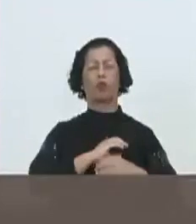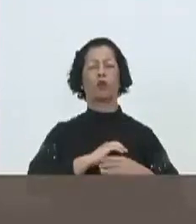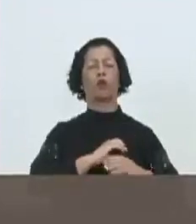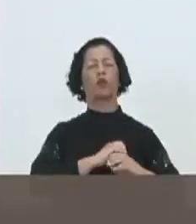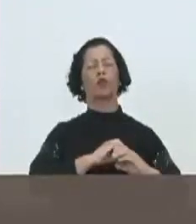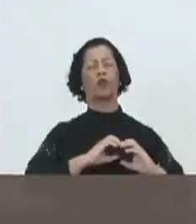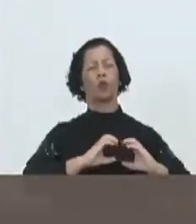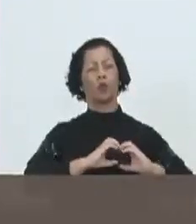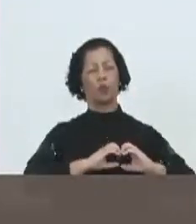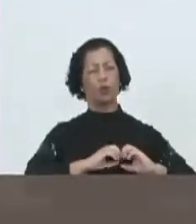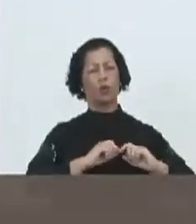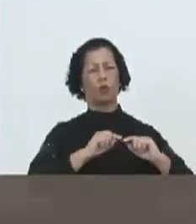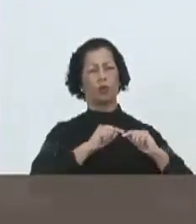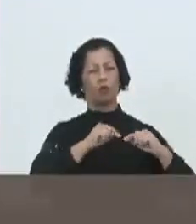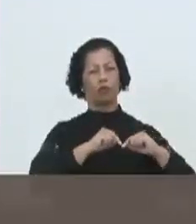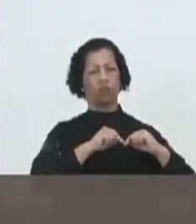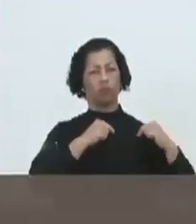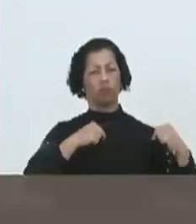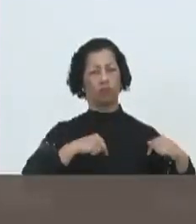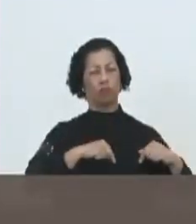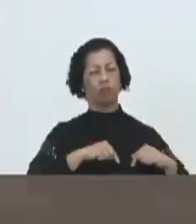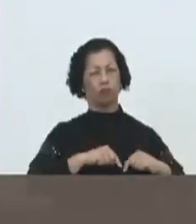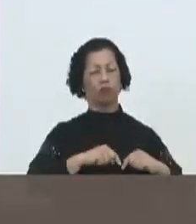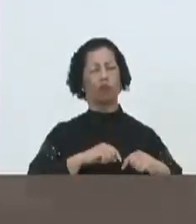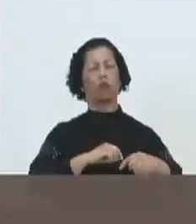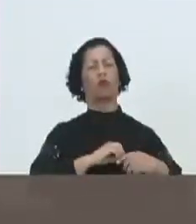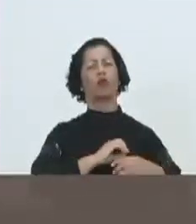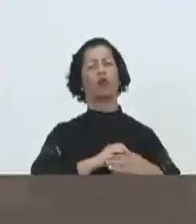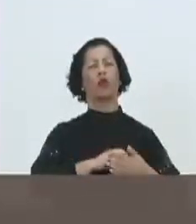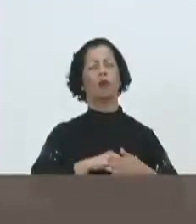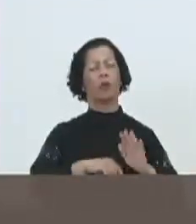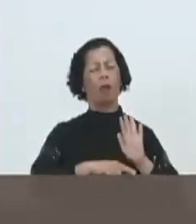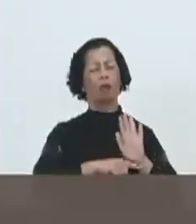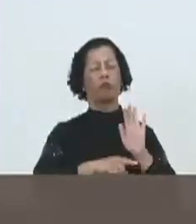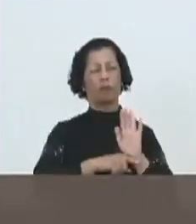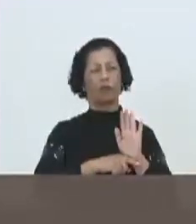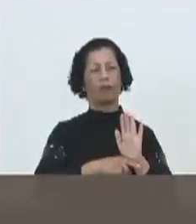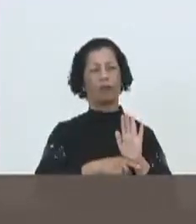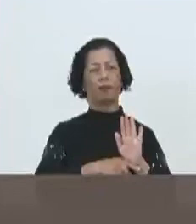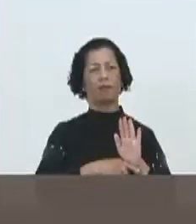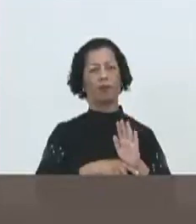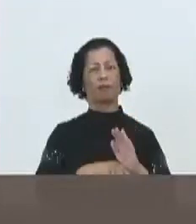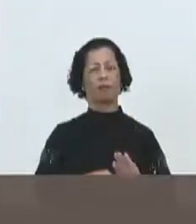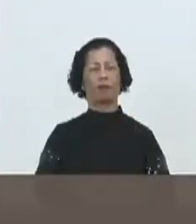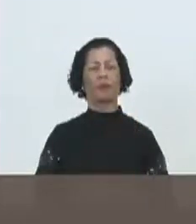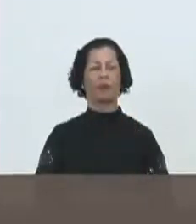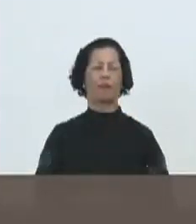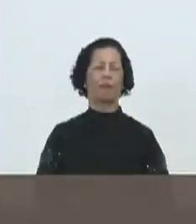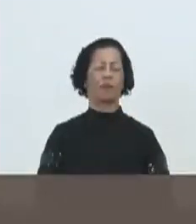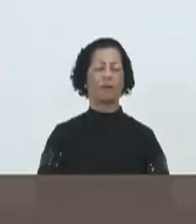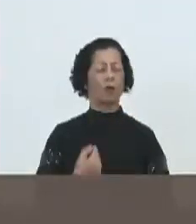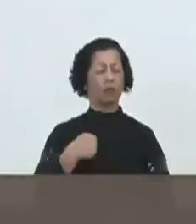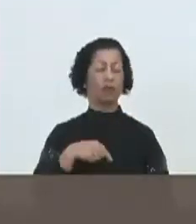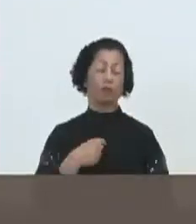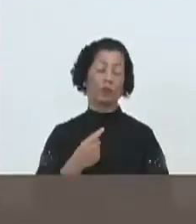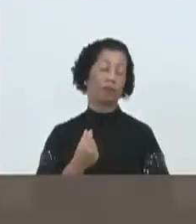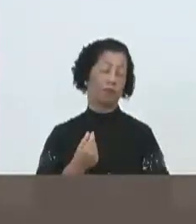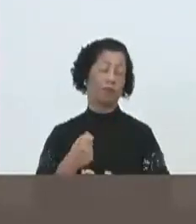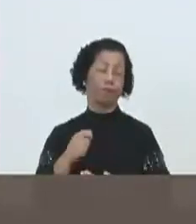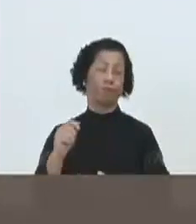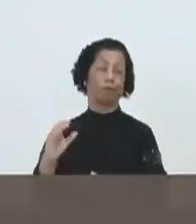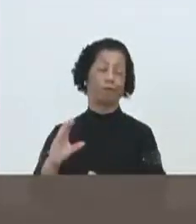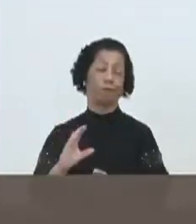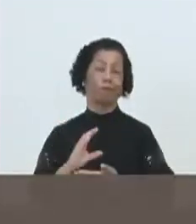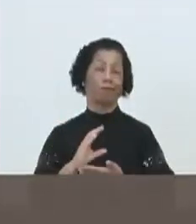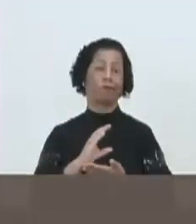atinge preferencialmente a esses homens aqui nós somos na mesa Carol né a única representante mulher